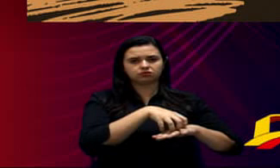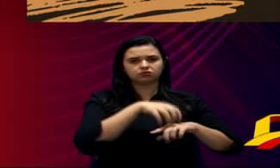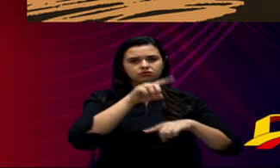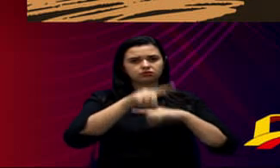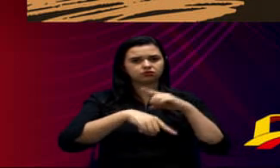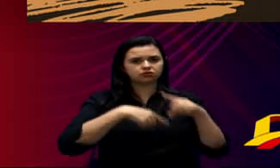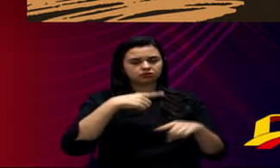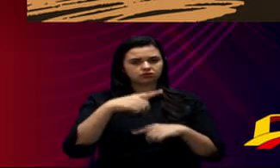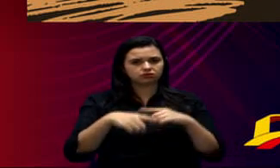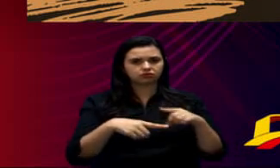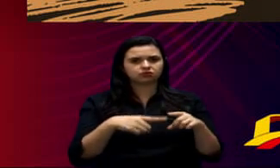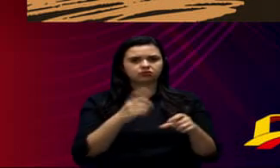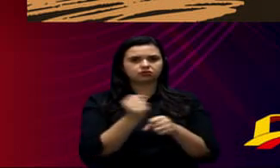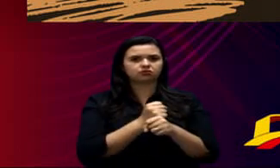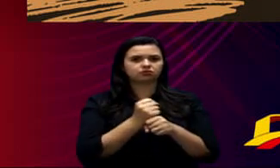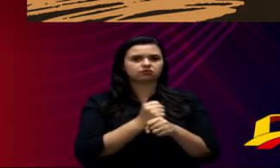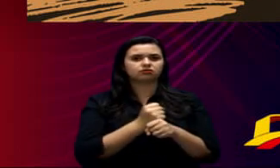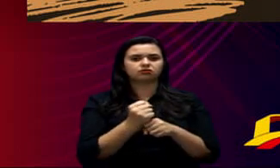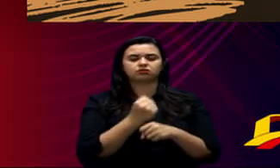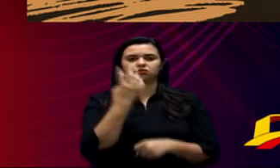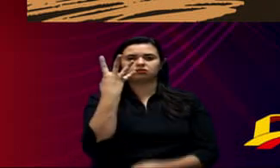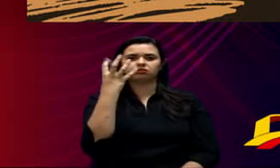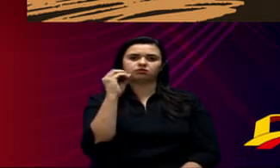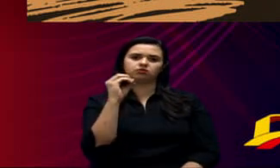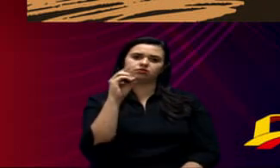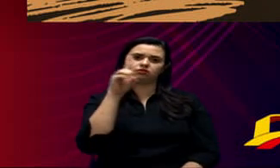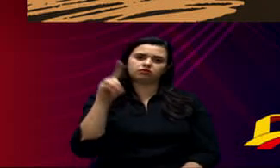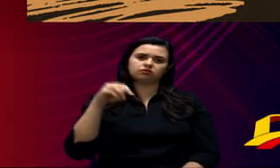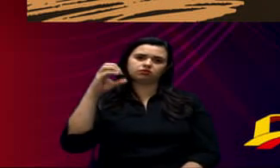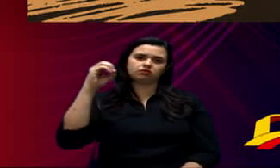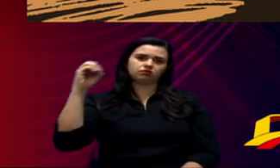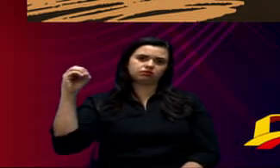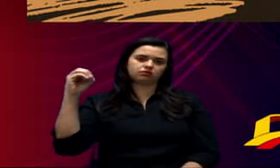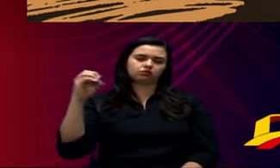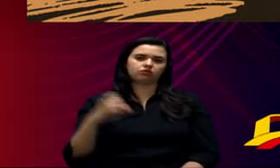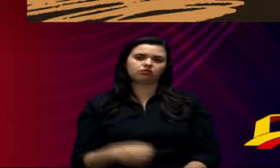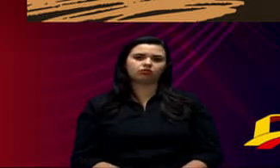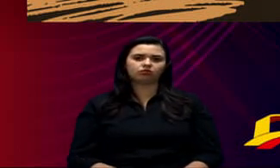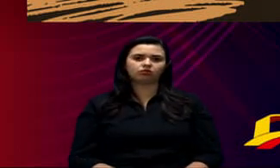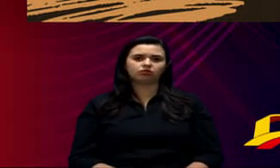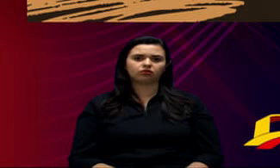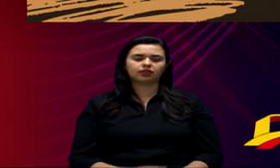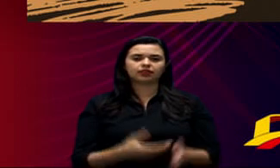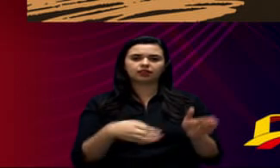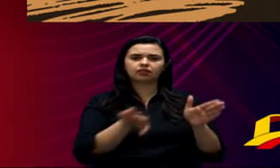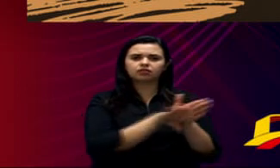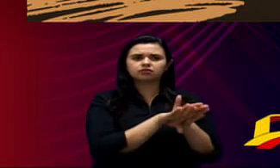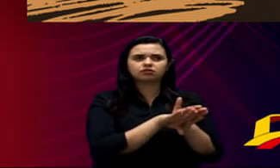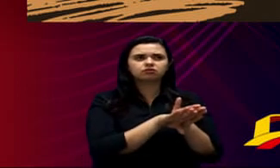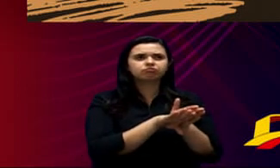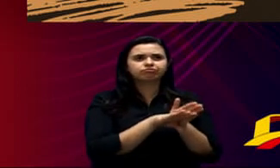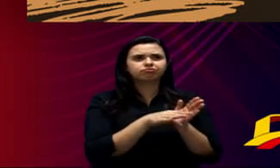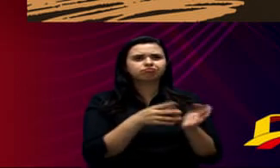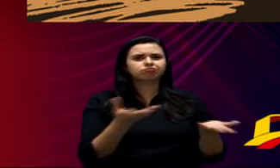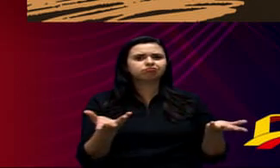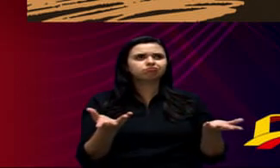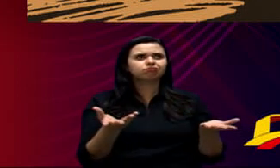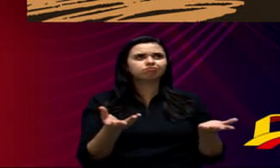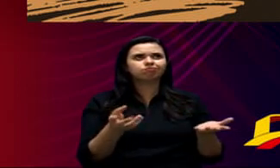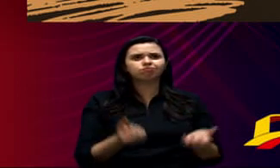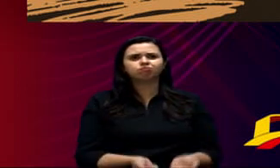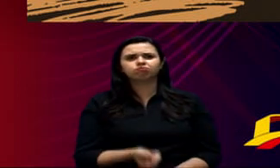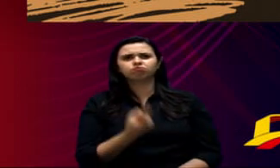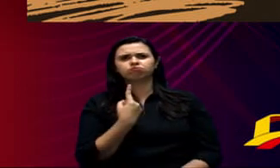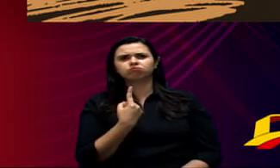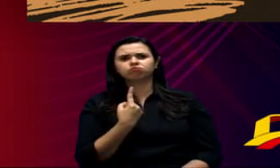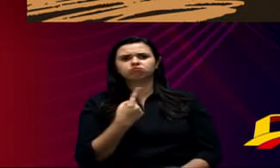no zoo, sim, igual a qualquer pessoa, já que ele é senciente, ele vai chegar e falar onde eu estou. Por favor, eu